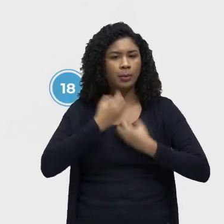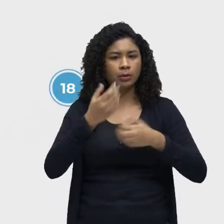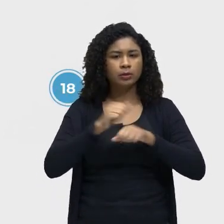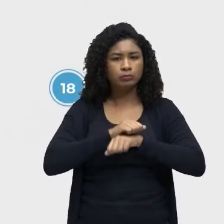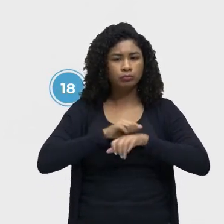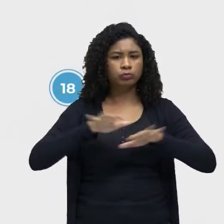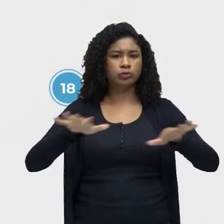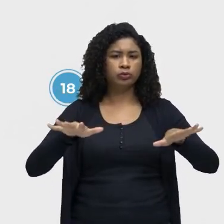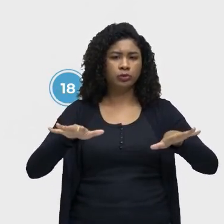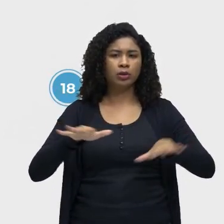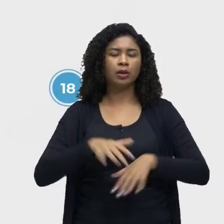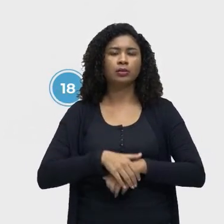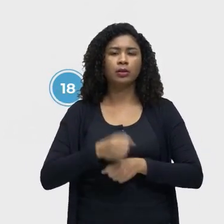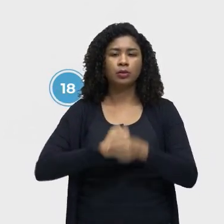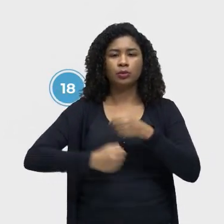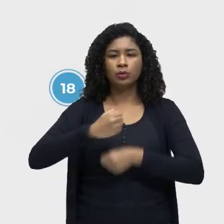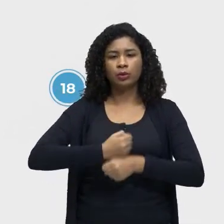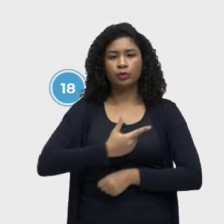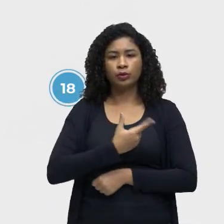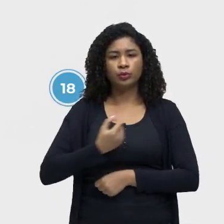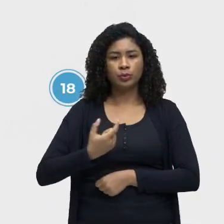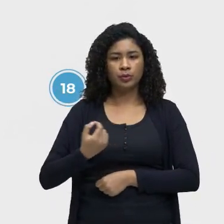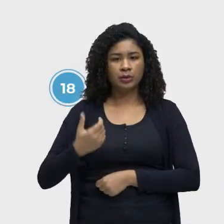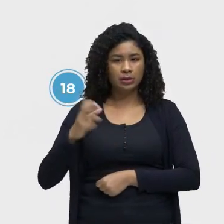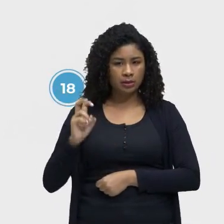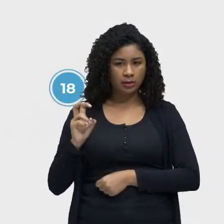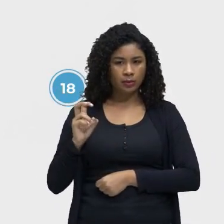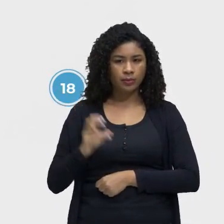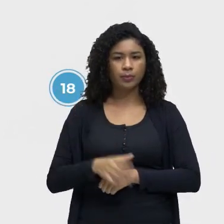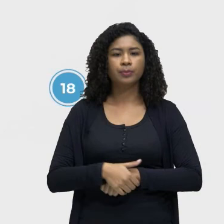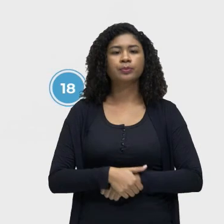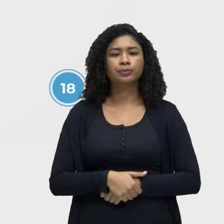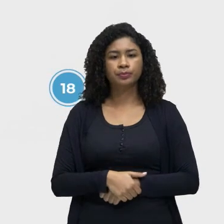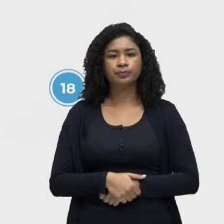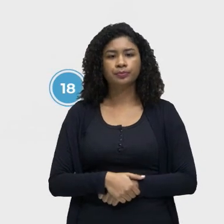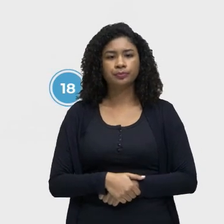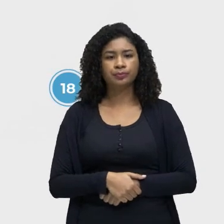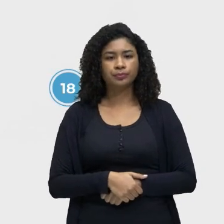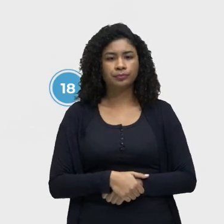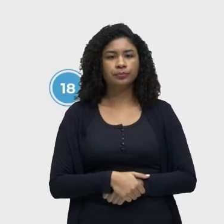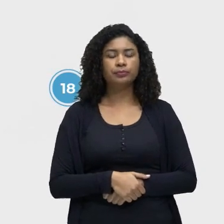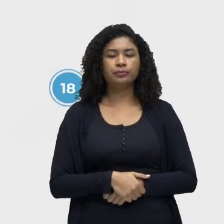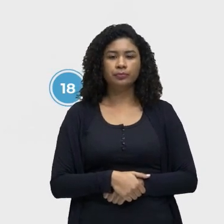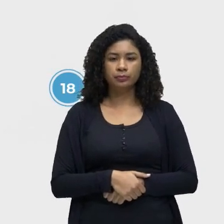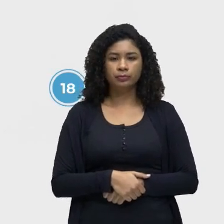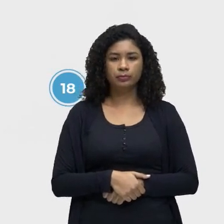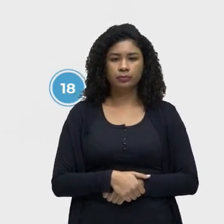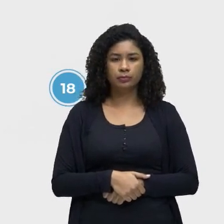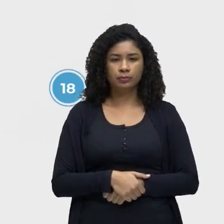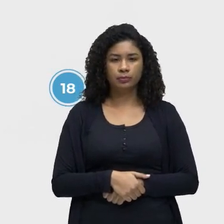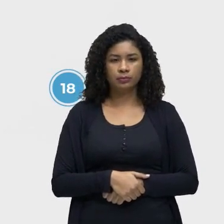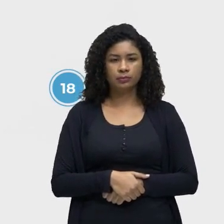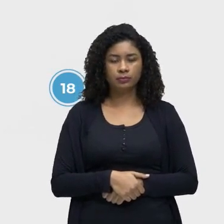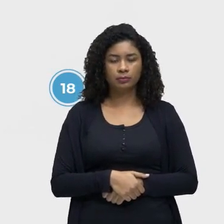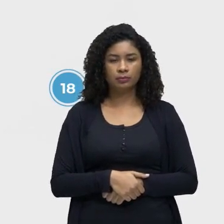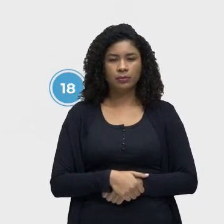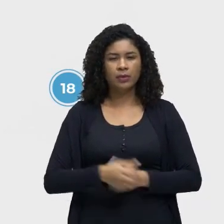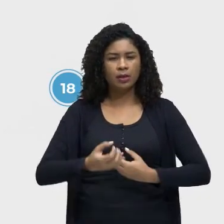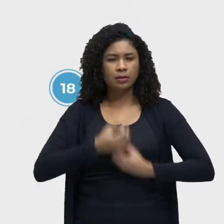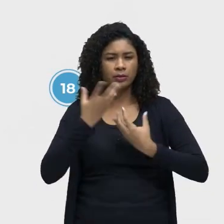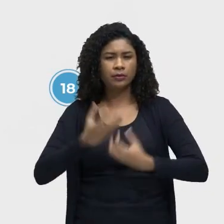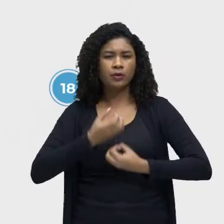São Paulo, isso lá no ano de 2005. Então, o comando diz: a medida anunciada pelo governo francês